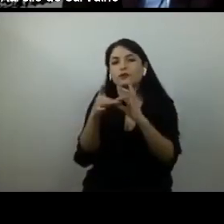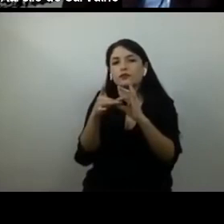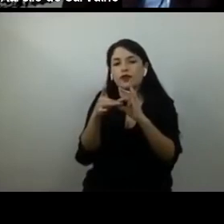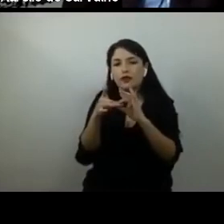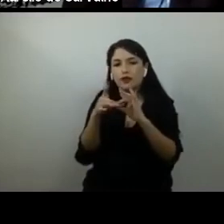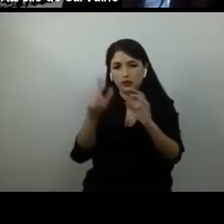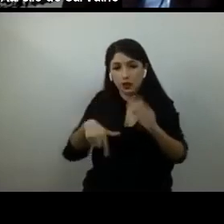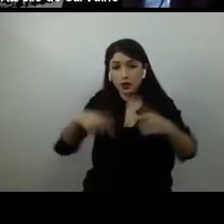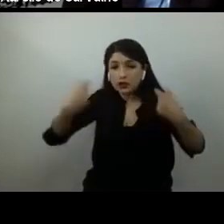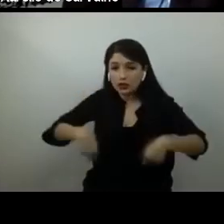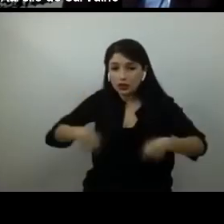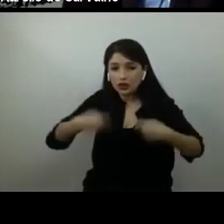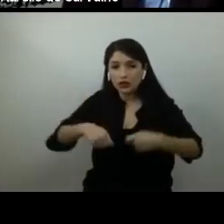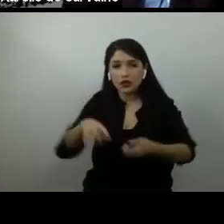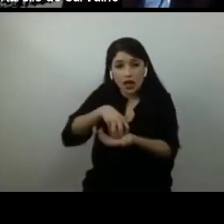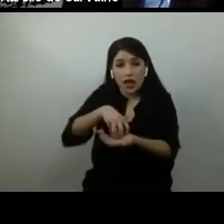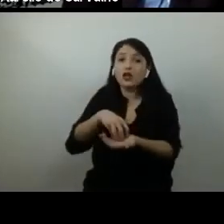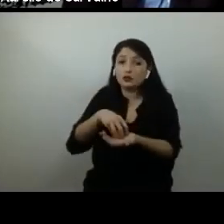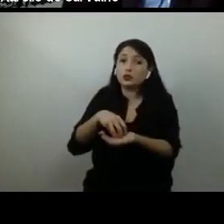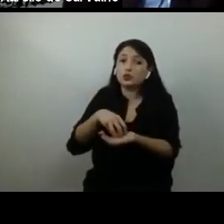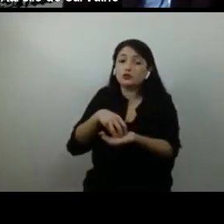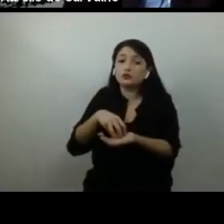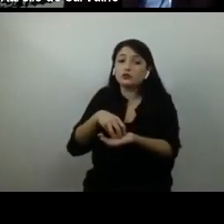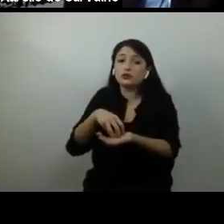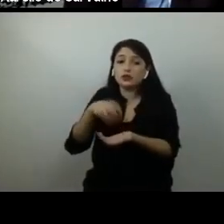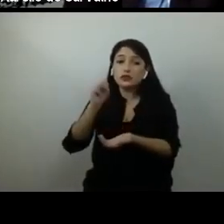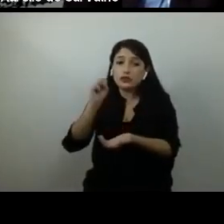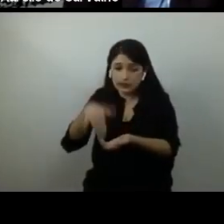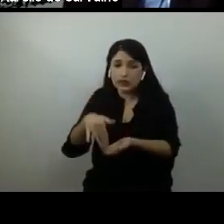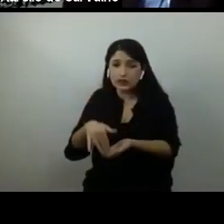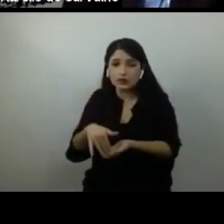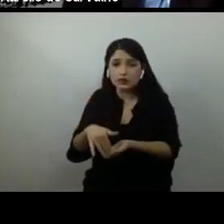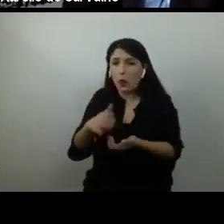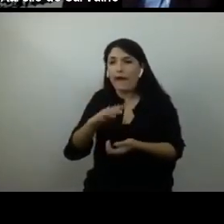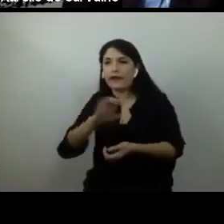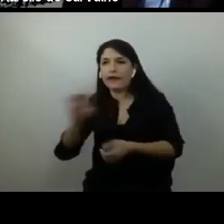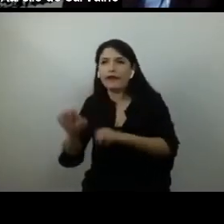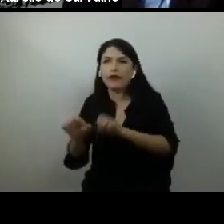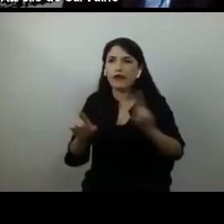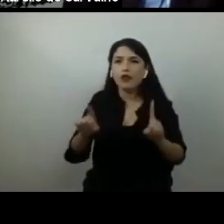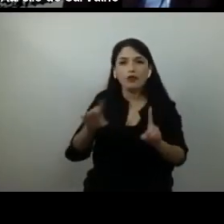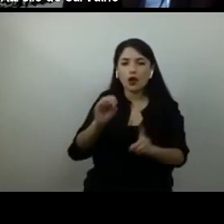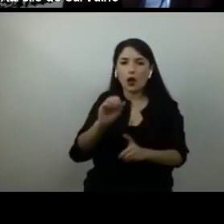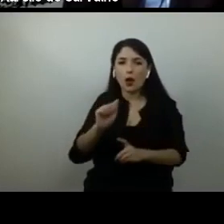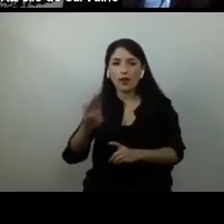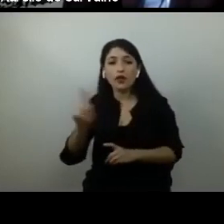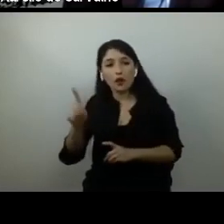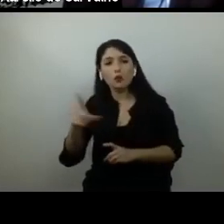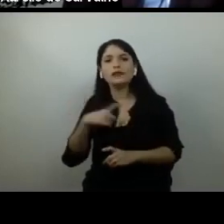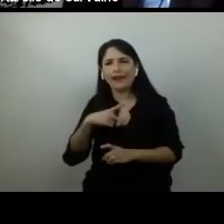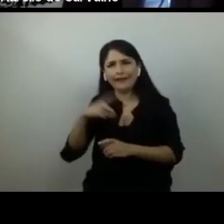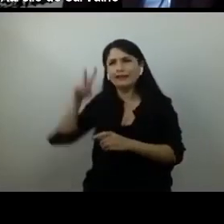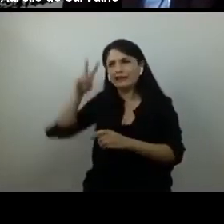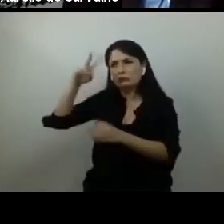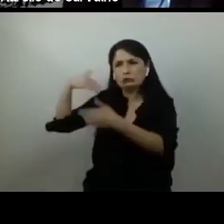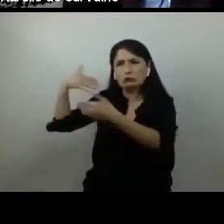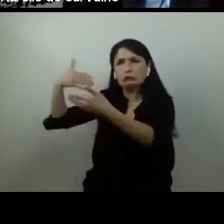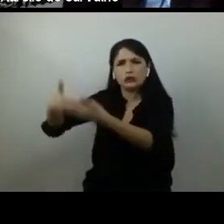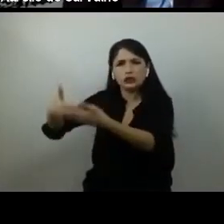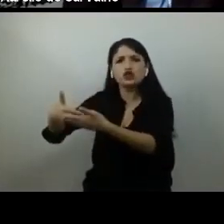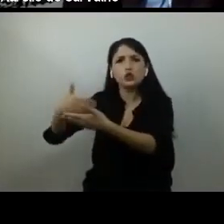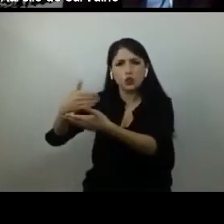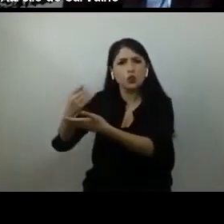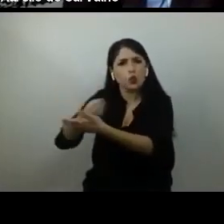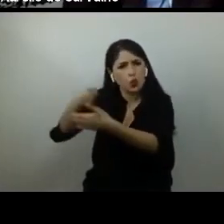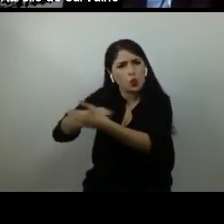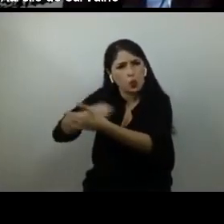é uma entidade que luta, tem sim uma agenda política institucional na história brasileira, de defesa da democracia, mas o